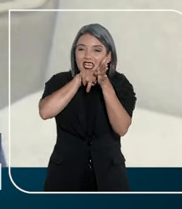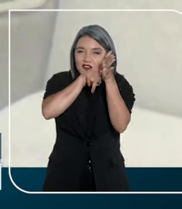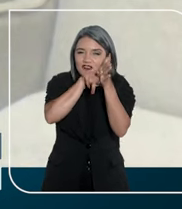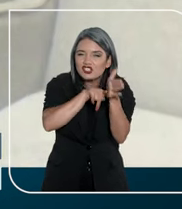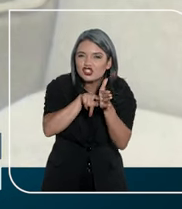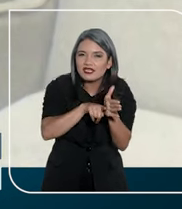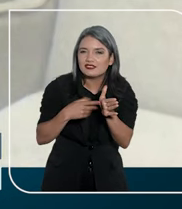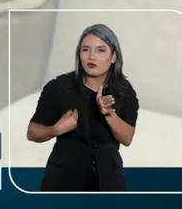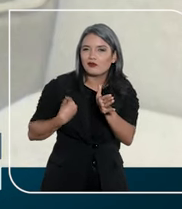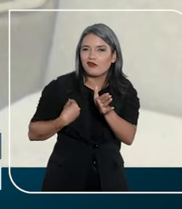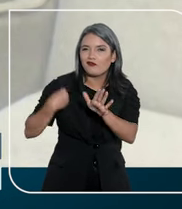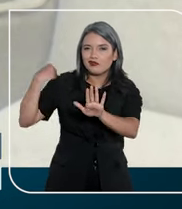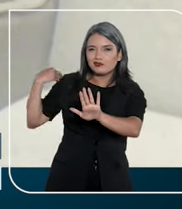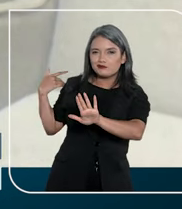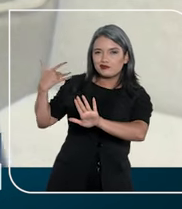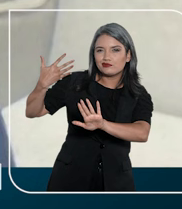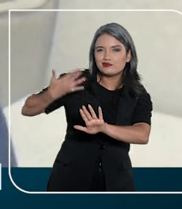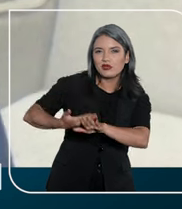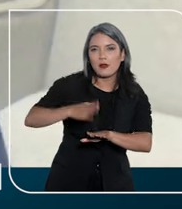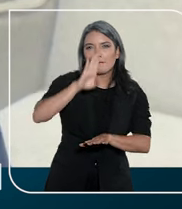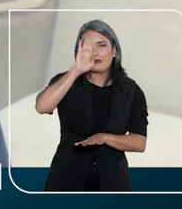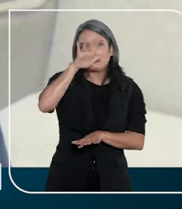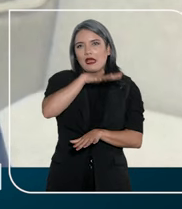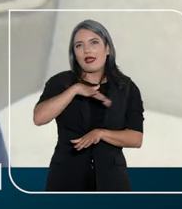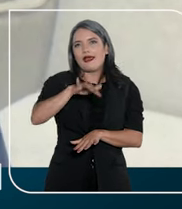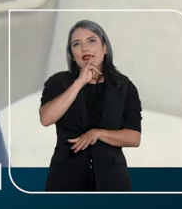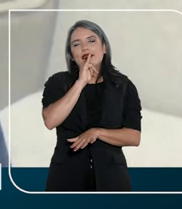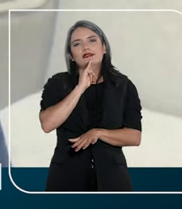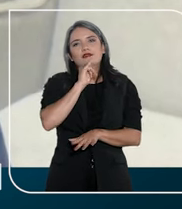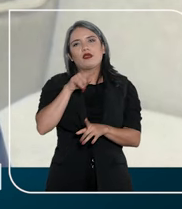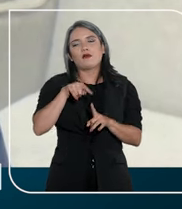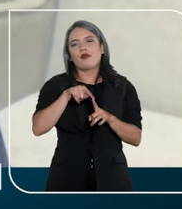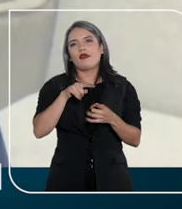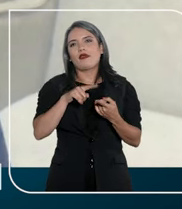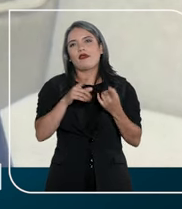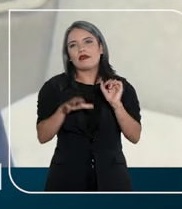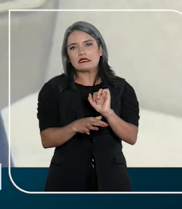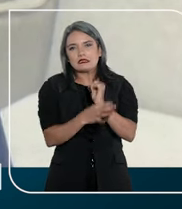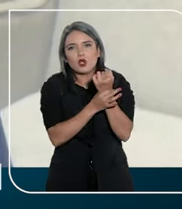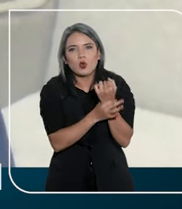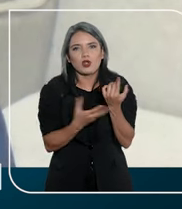social, principalmente para cargos da área de segurança pública, cargos na área jurídica, tem uma certa